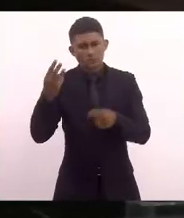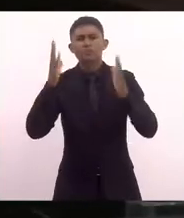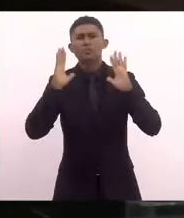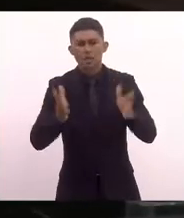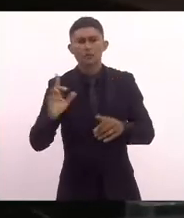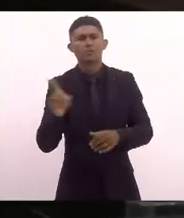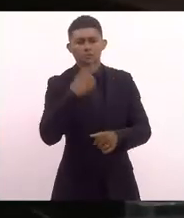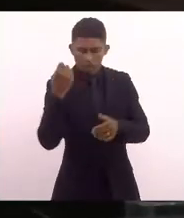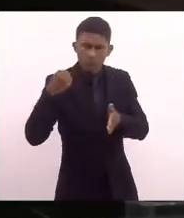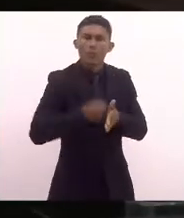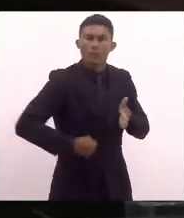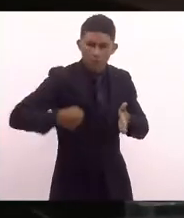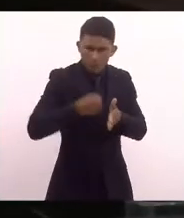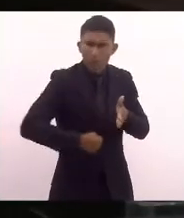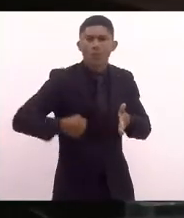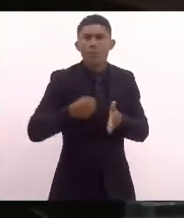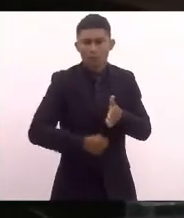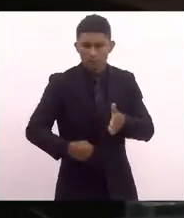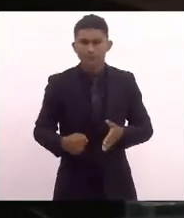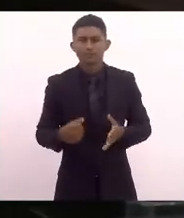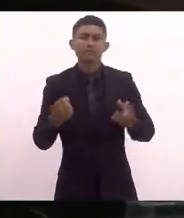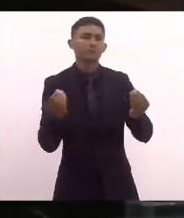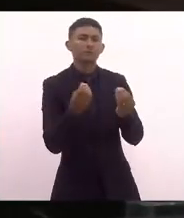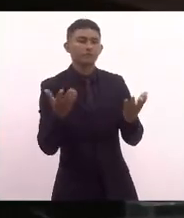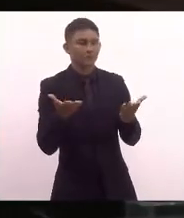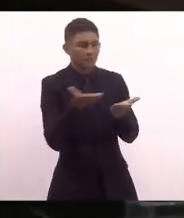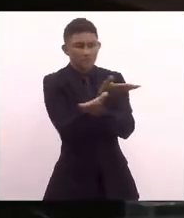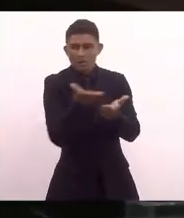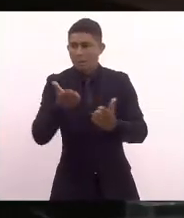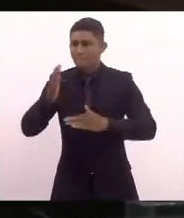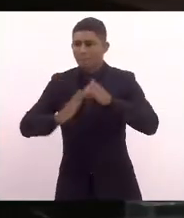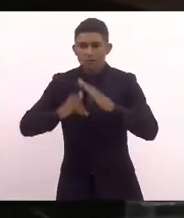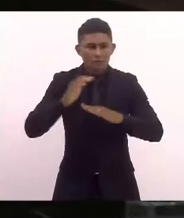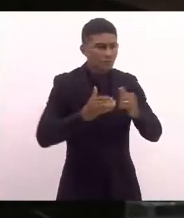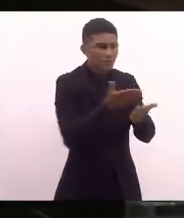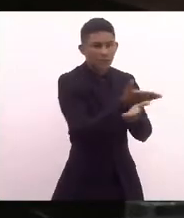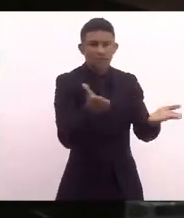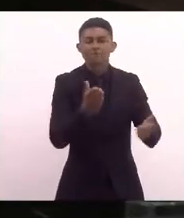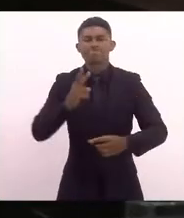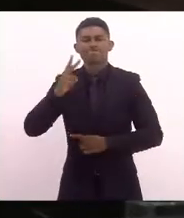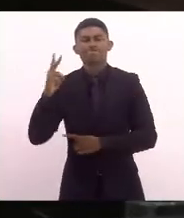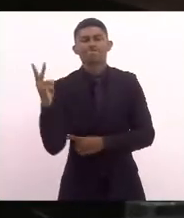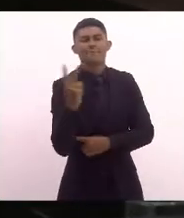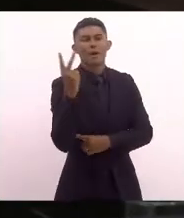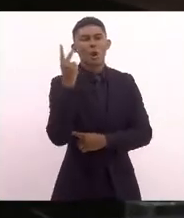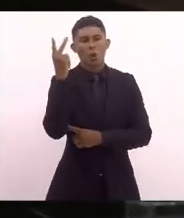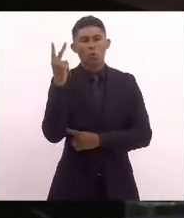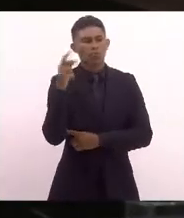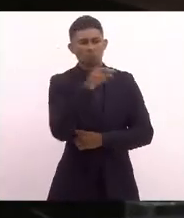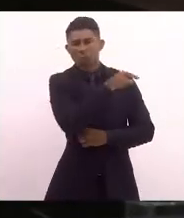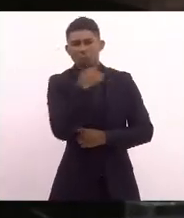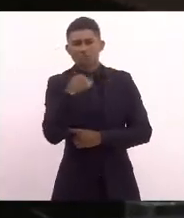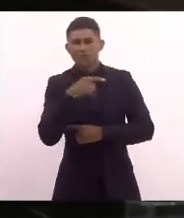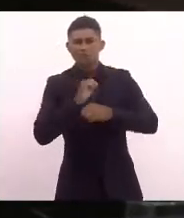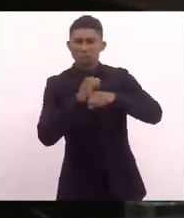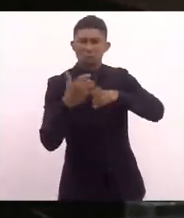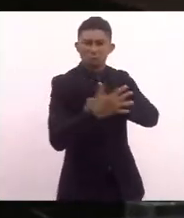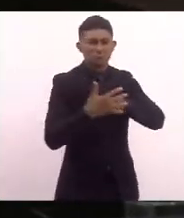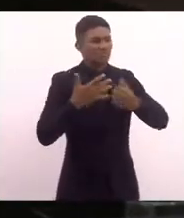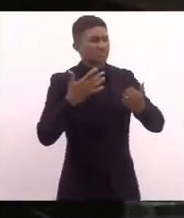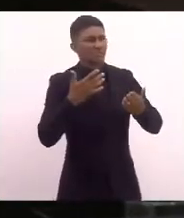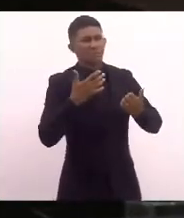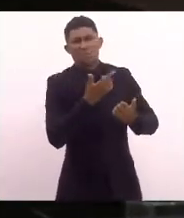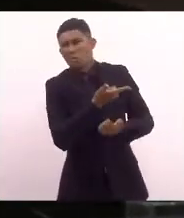na luta para que esses profissionais sejam valorizados, independente de pandemia ou de que